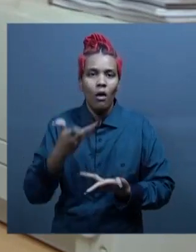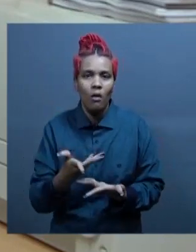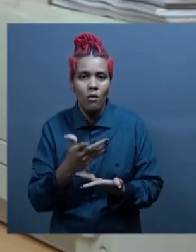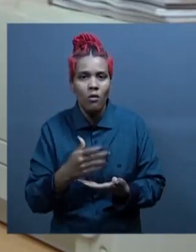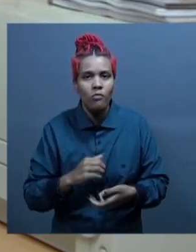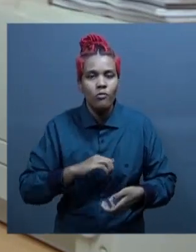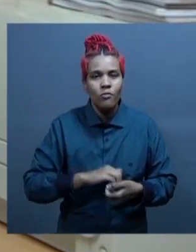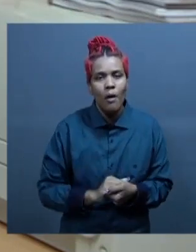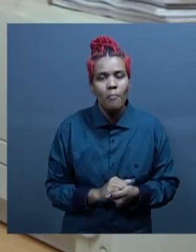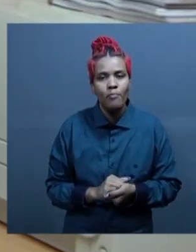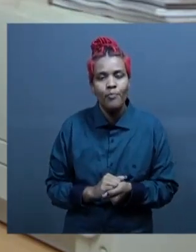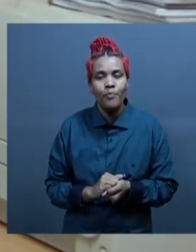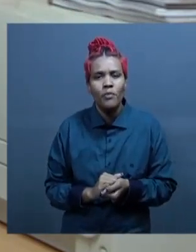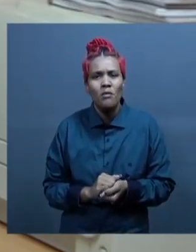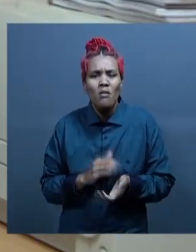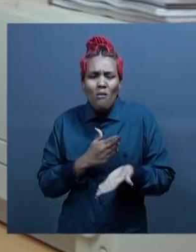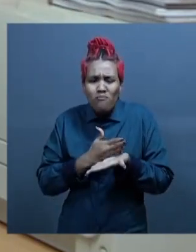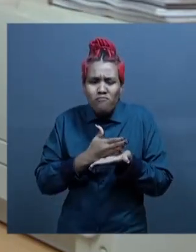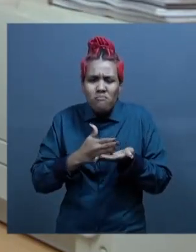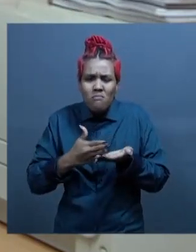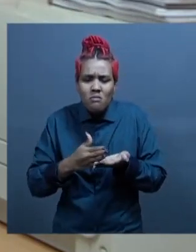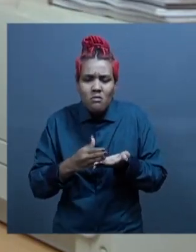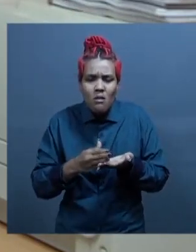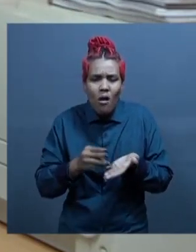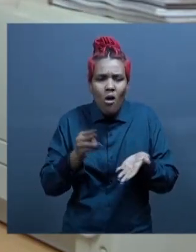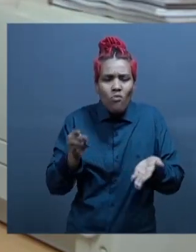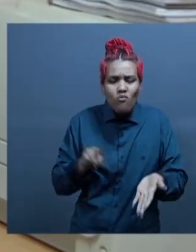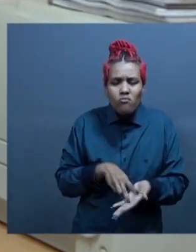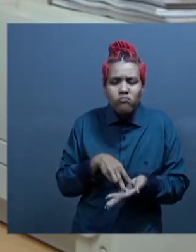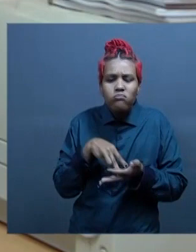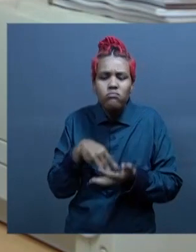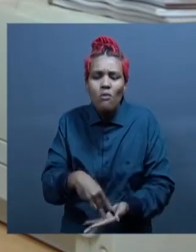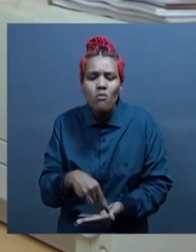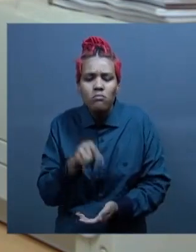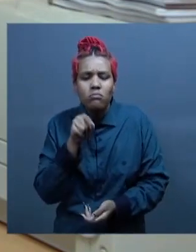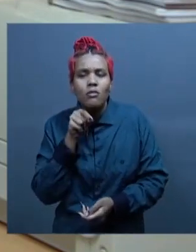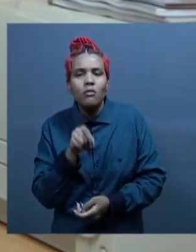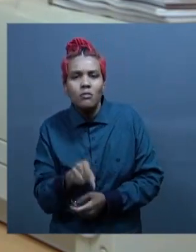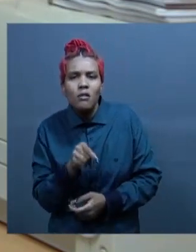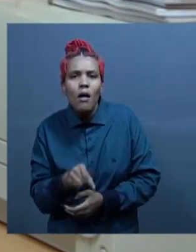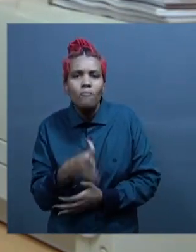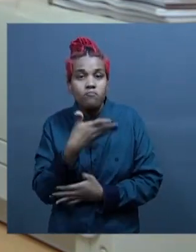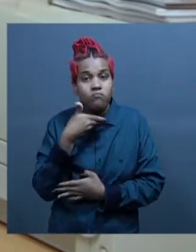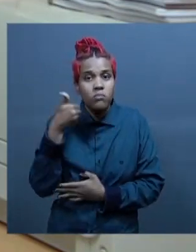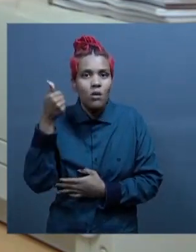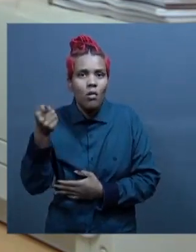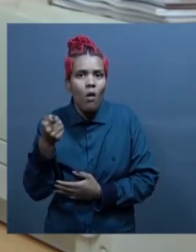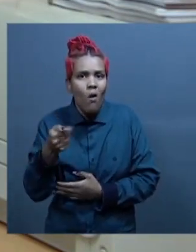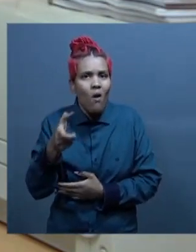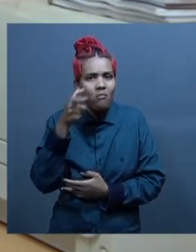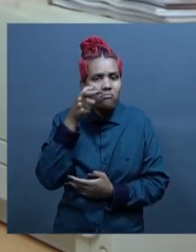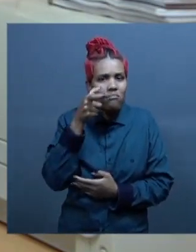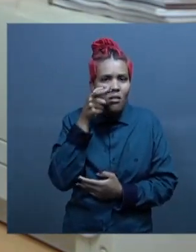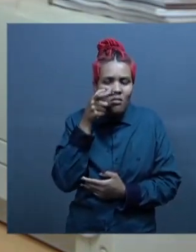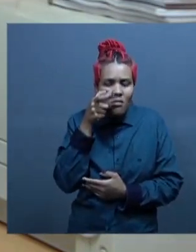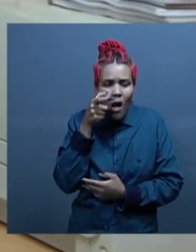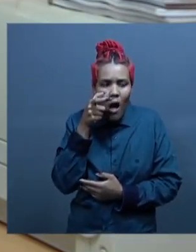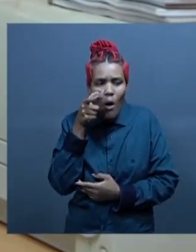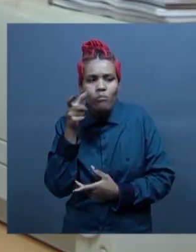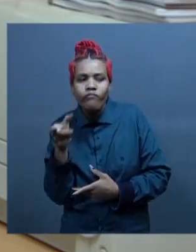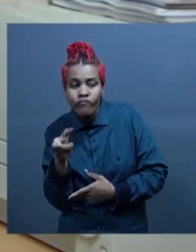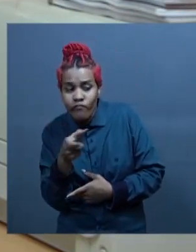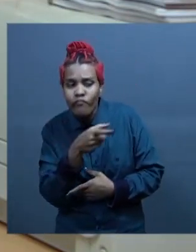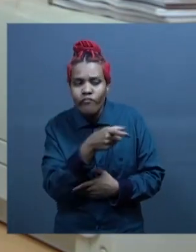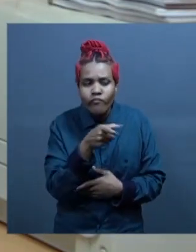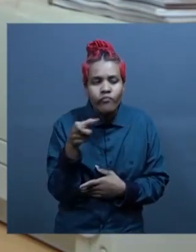começando a se posicionar melhor começando a atrair a atenção para aquilo que é realmente